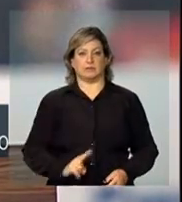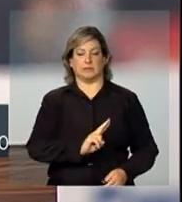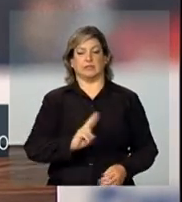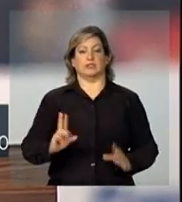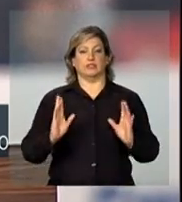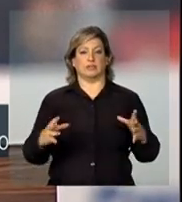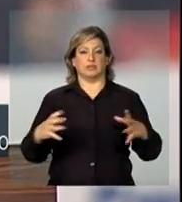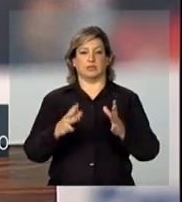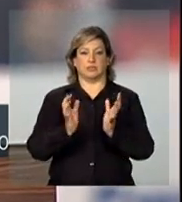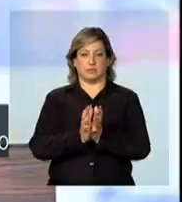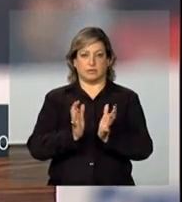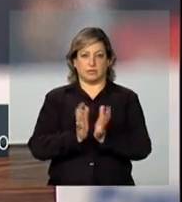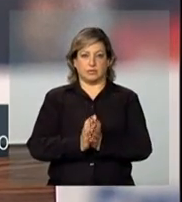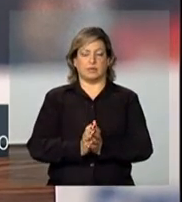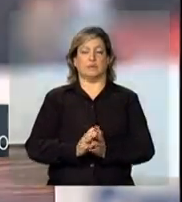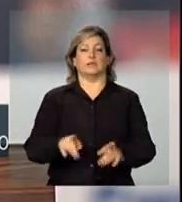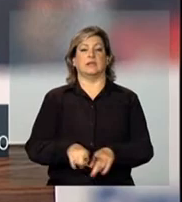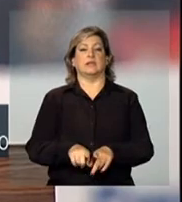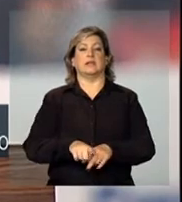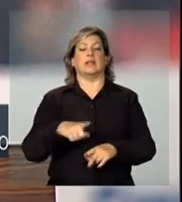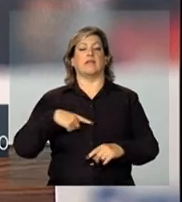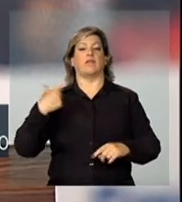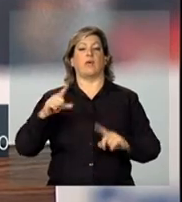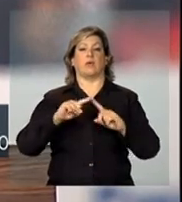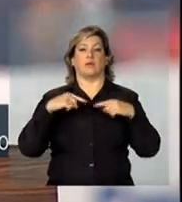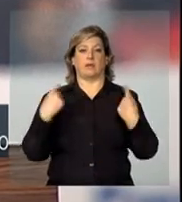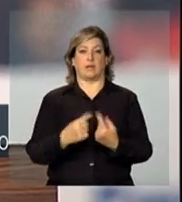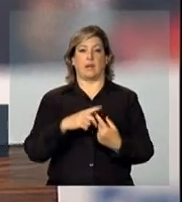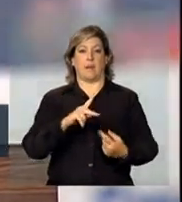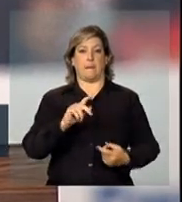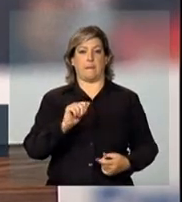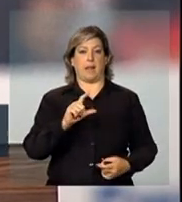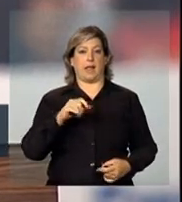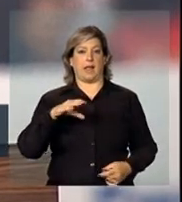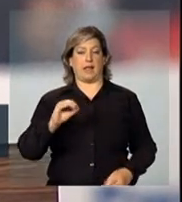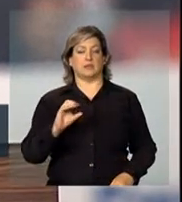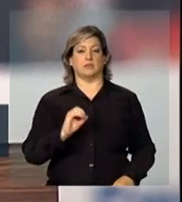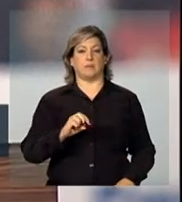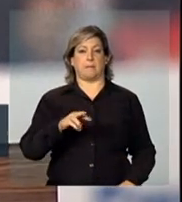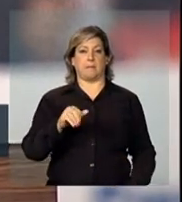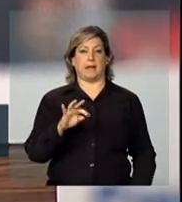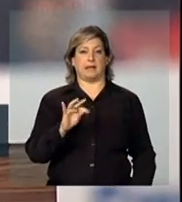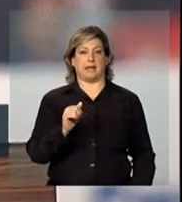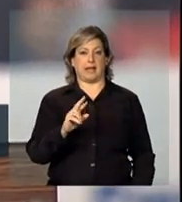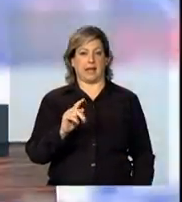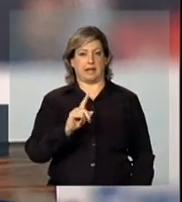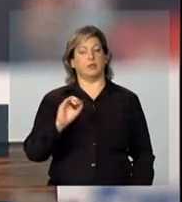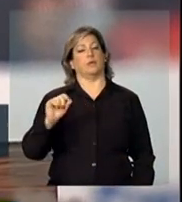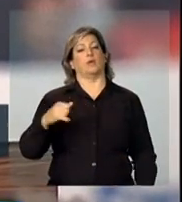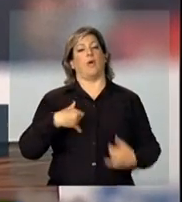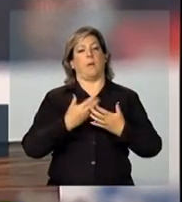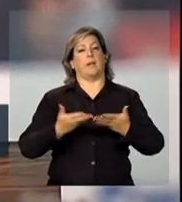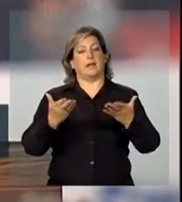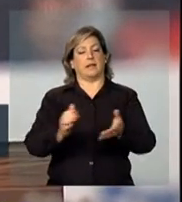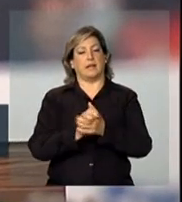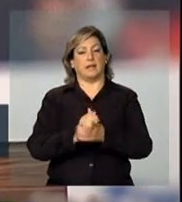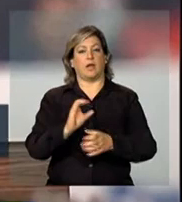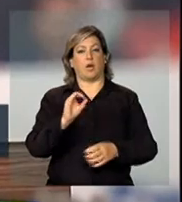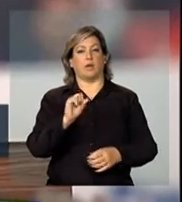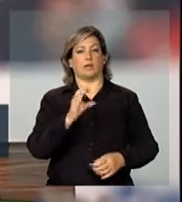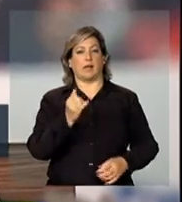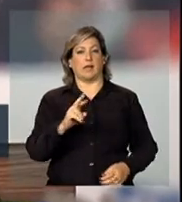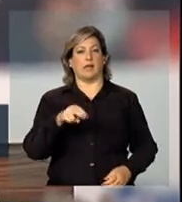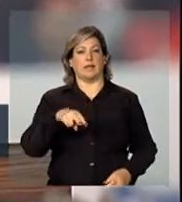já no palácio Matarazzo em homenagem ao nosso grande Oscar Niemeyer que foi agraciado com a